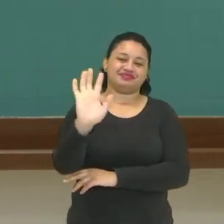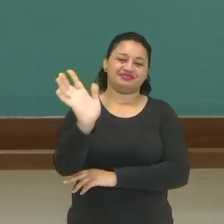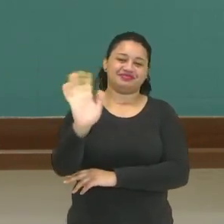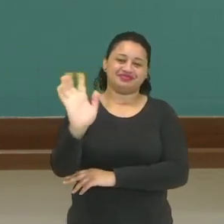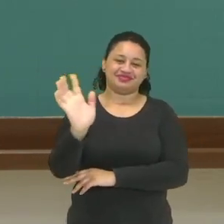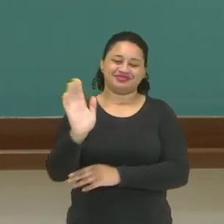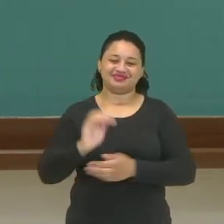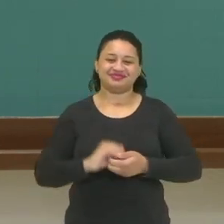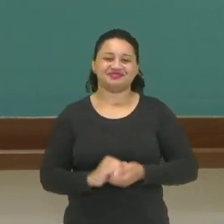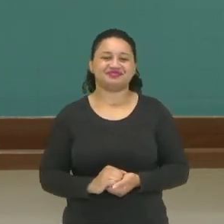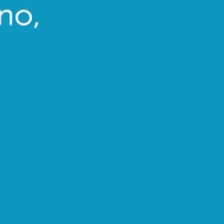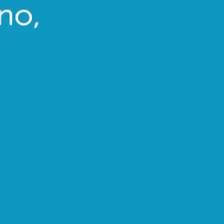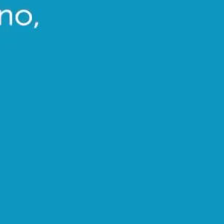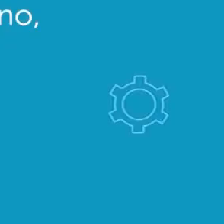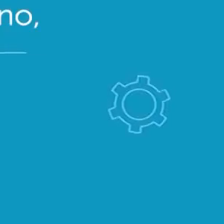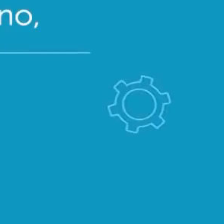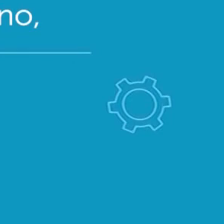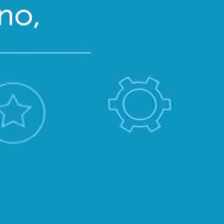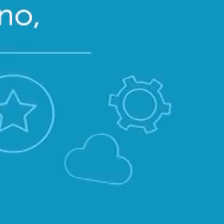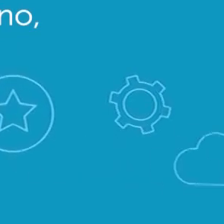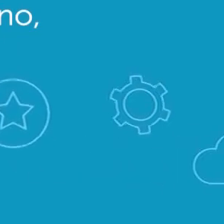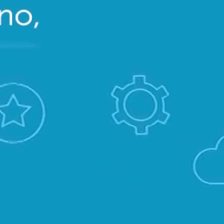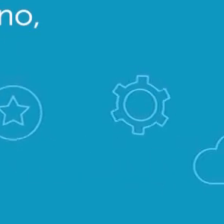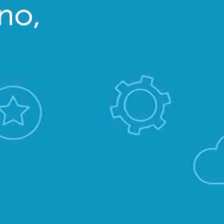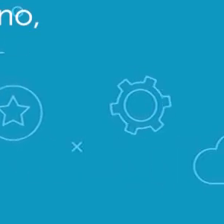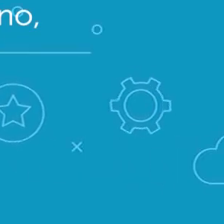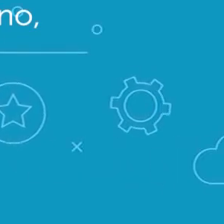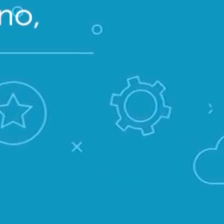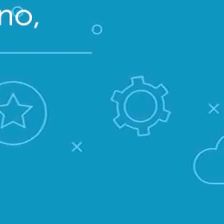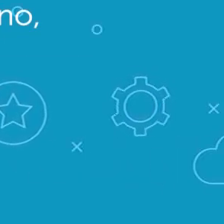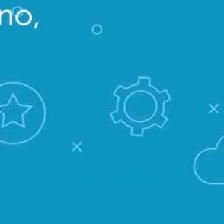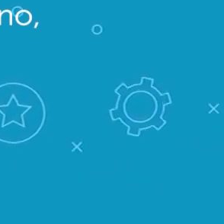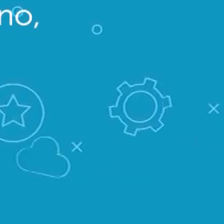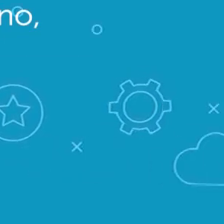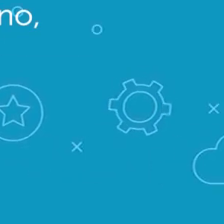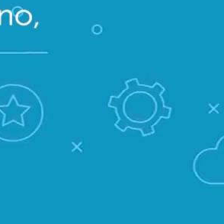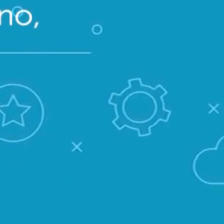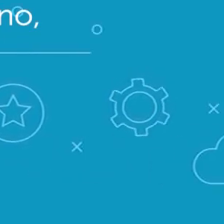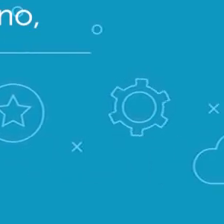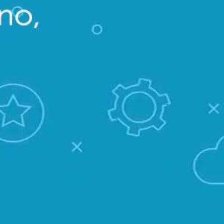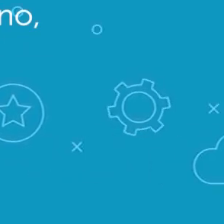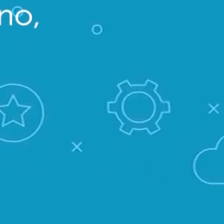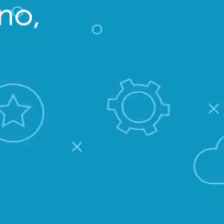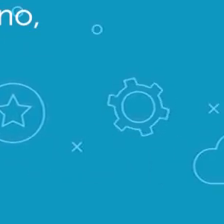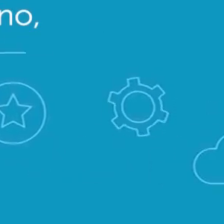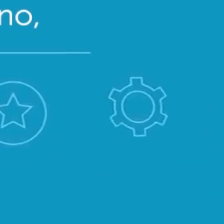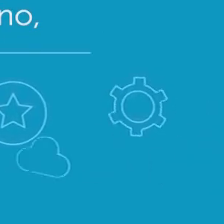nosso próximo encontro.